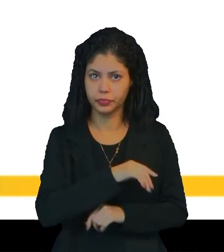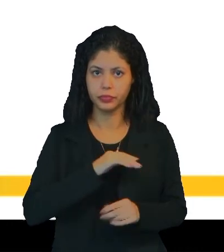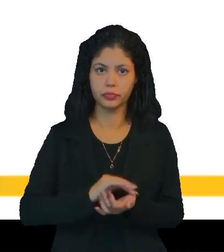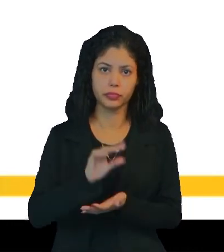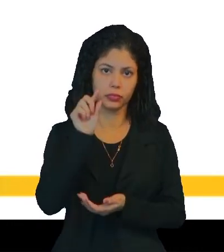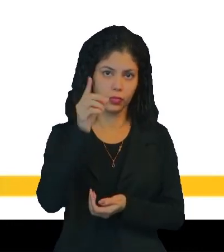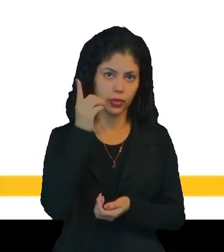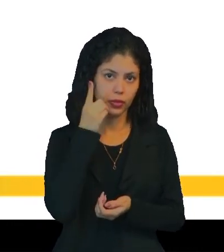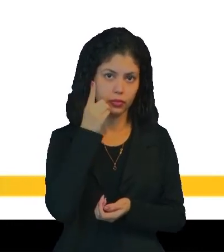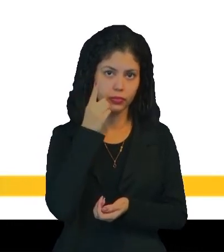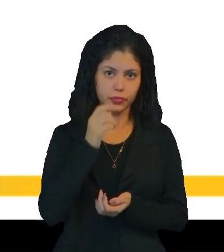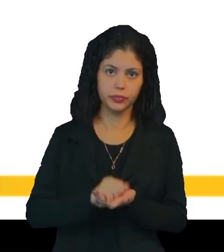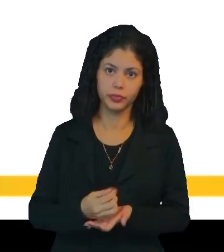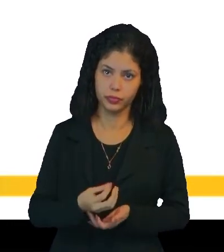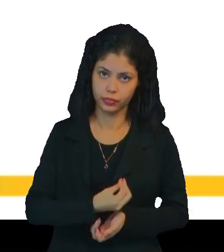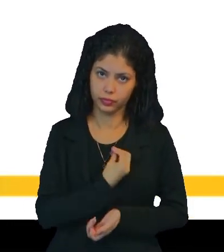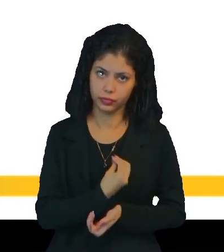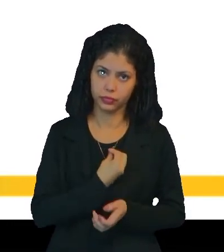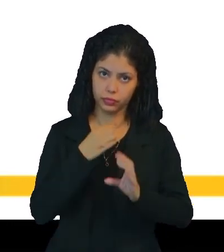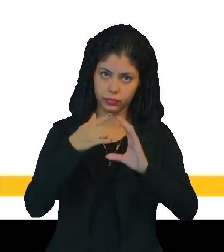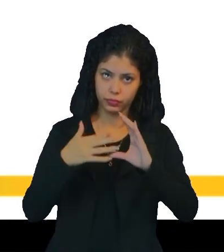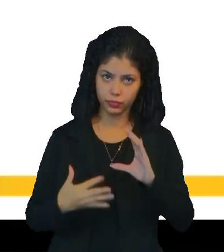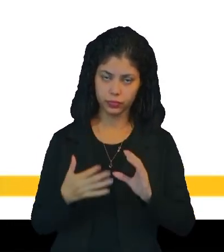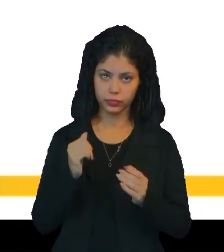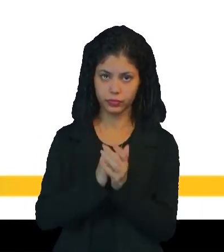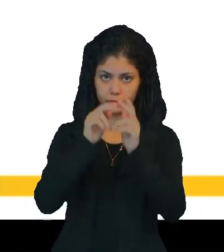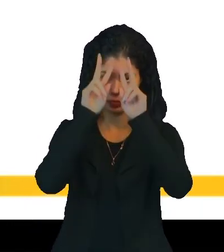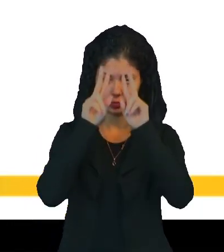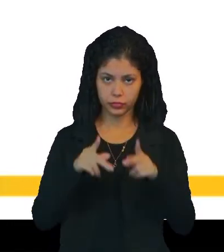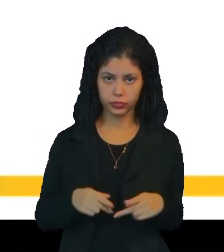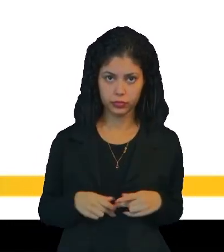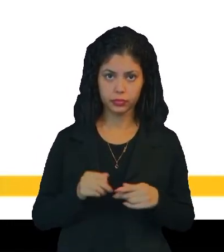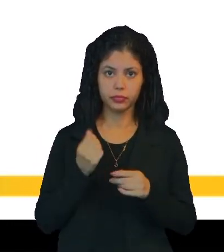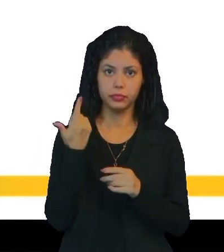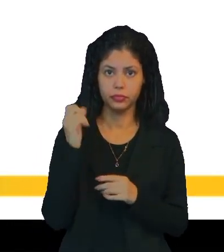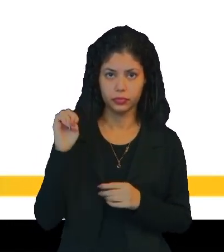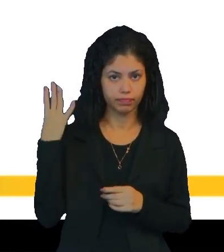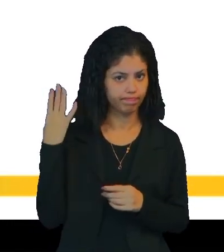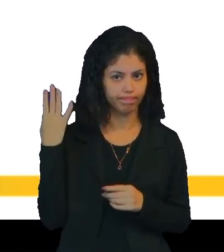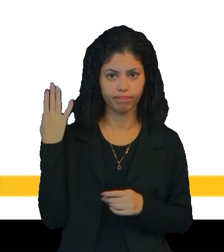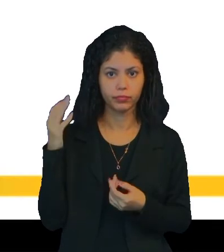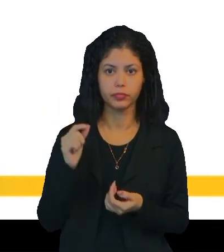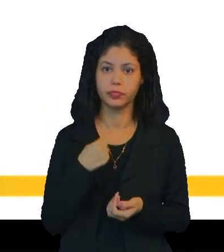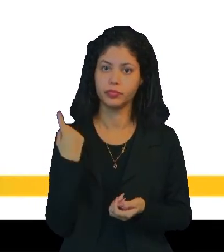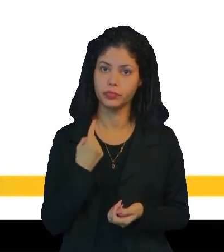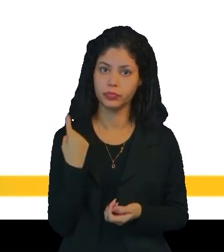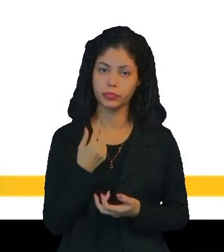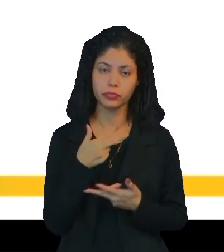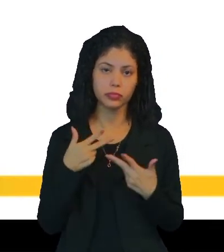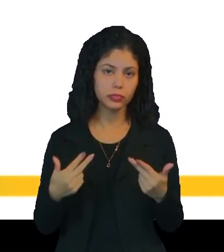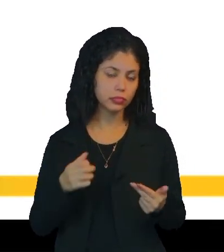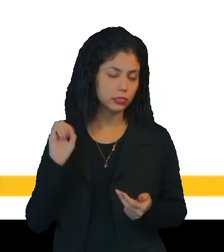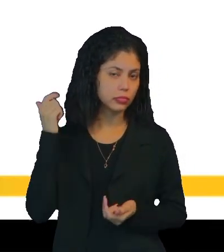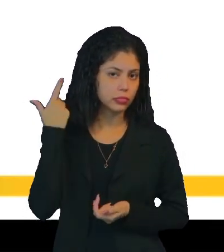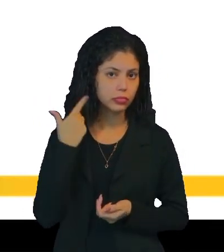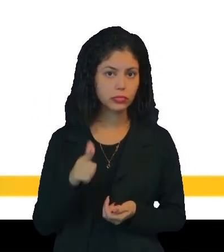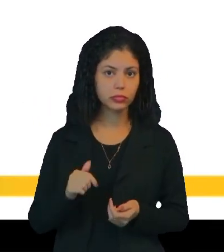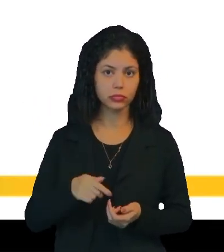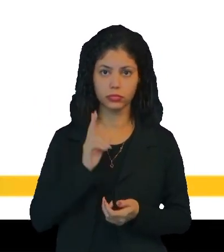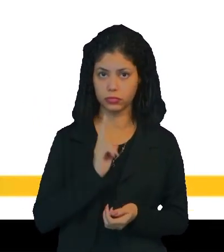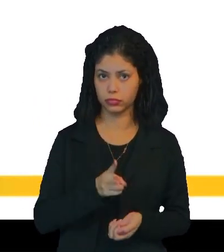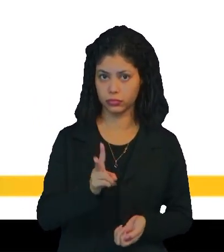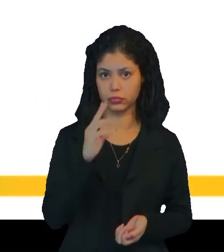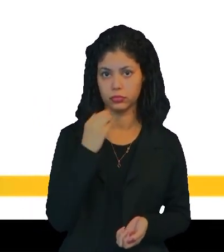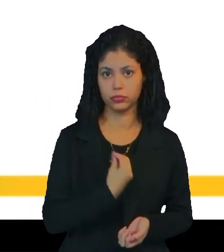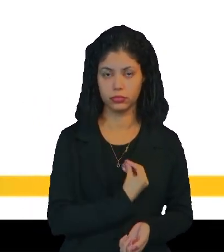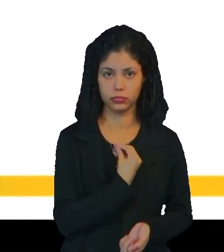em poucos dias, a sobrevivência da espécie humana no planeta estará ameaçada. A única alternativa para garantir a continuidade